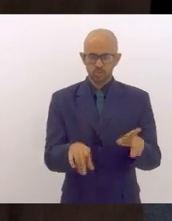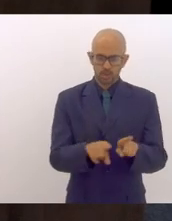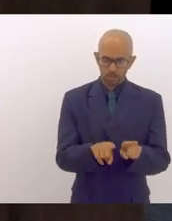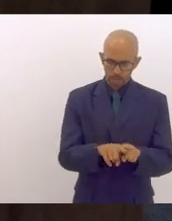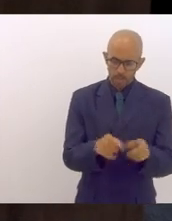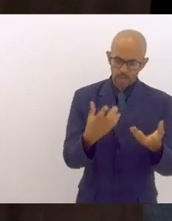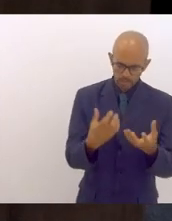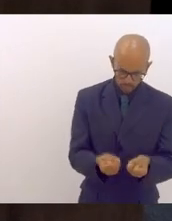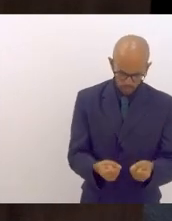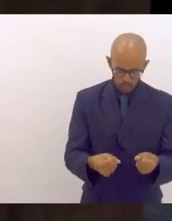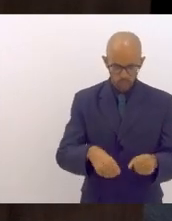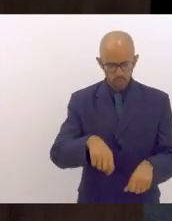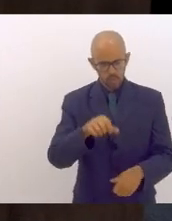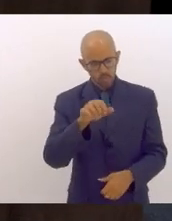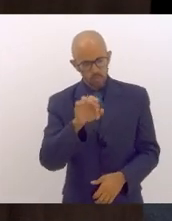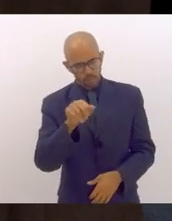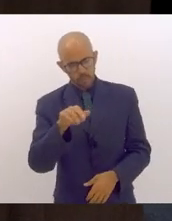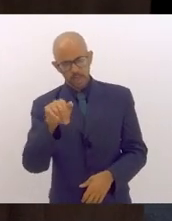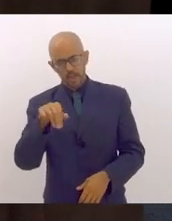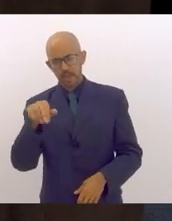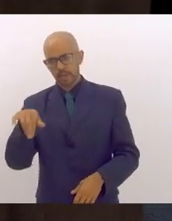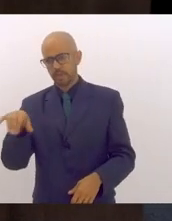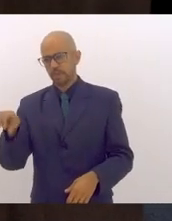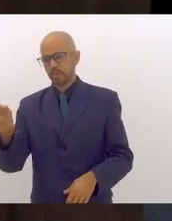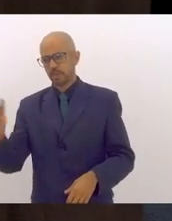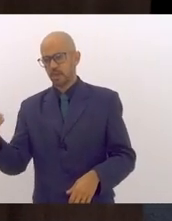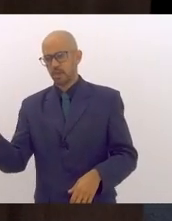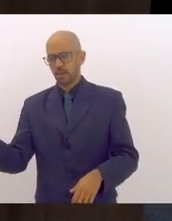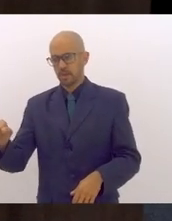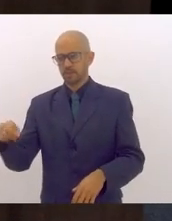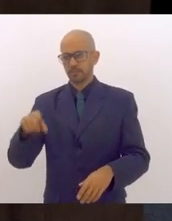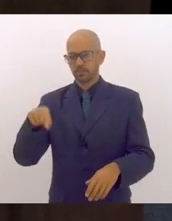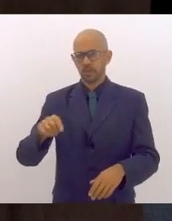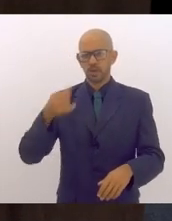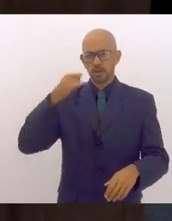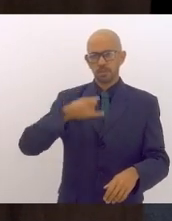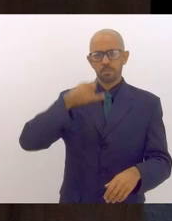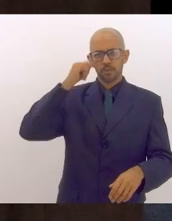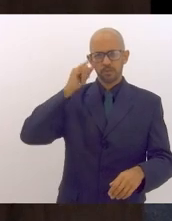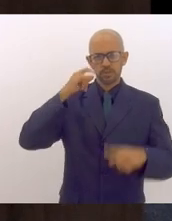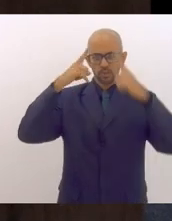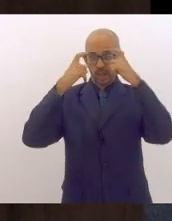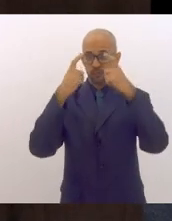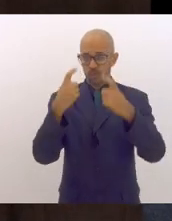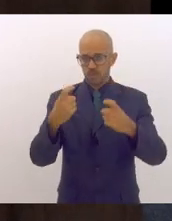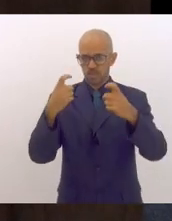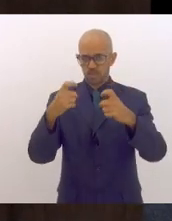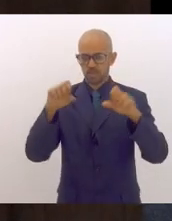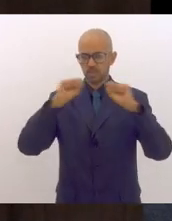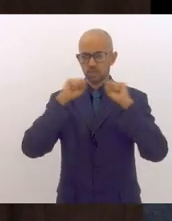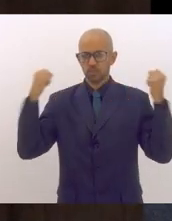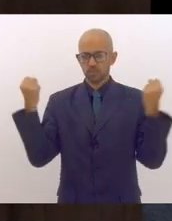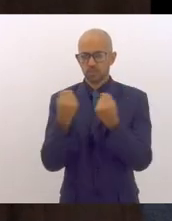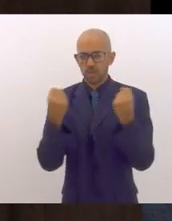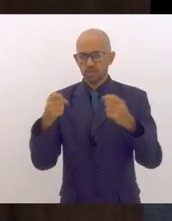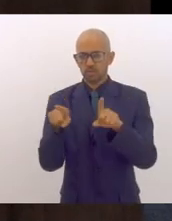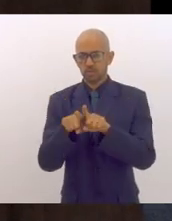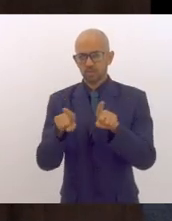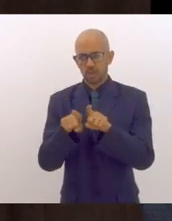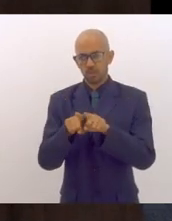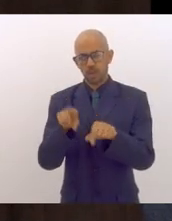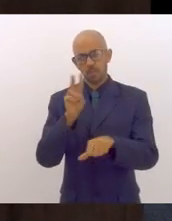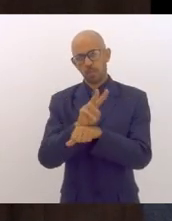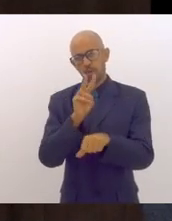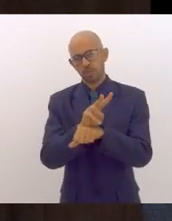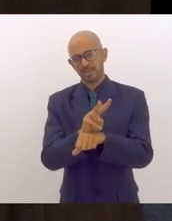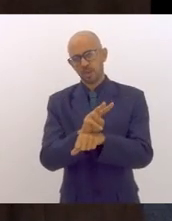se não me engano, o deputado Ferreirinha, que é a questão da prevenção da violência nos estádios e anistia às torcidas, dentro da ideia